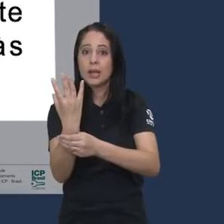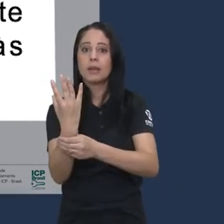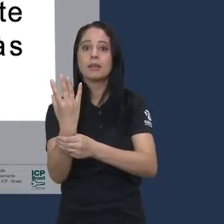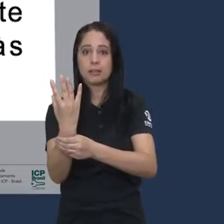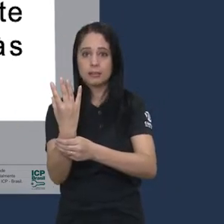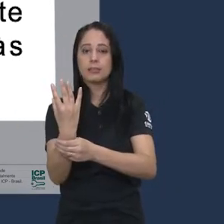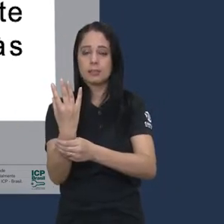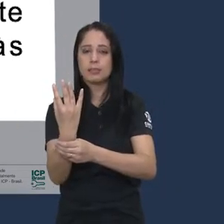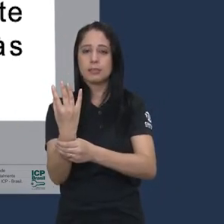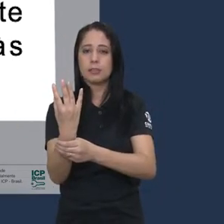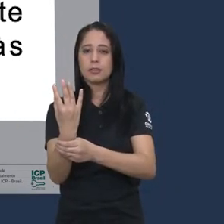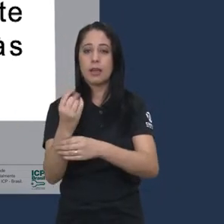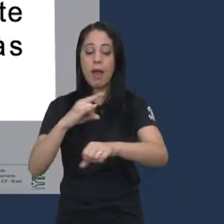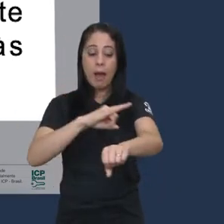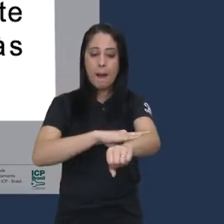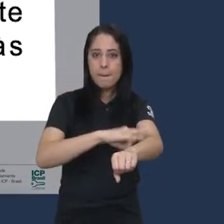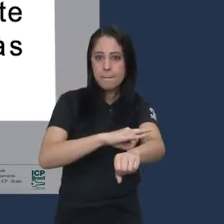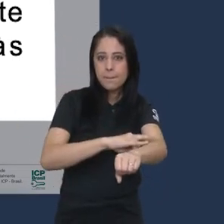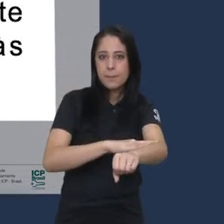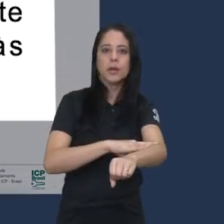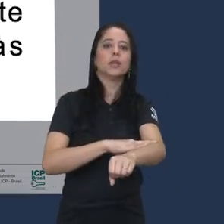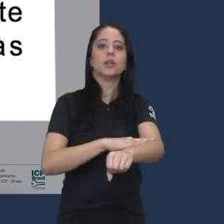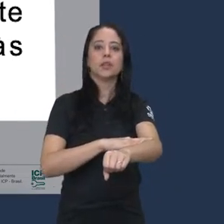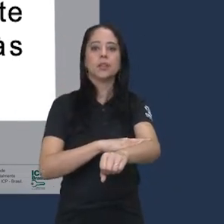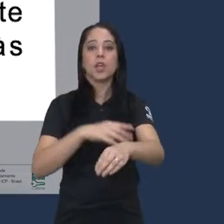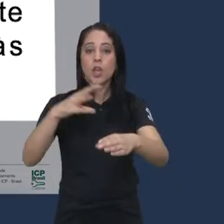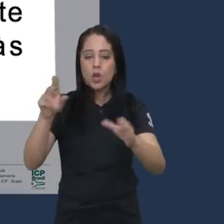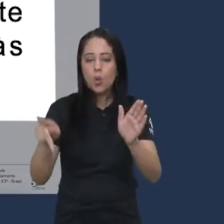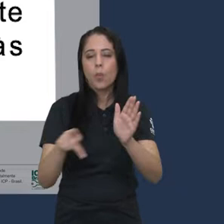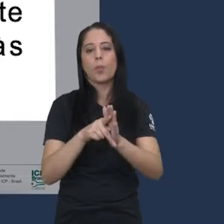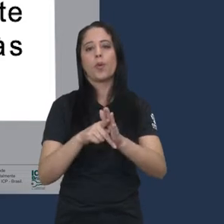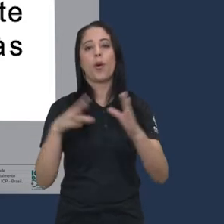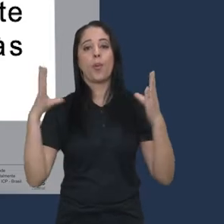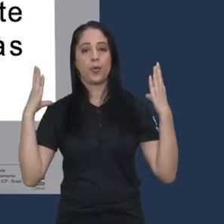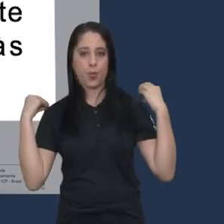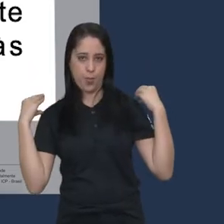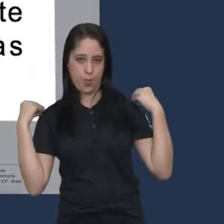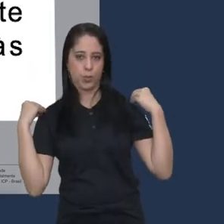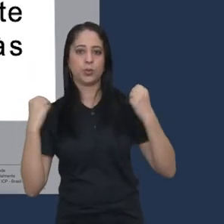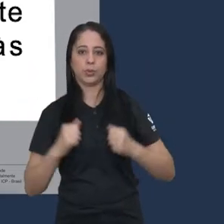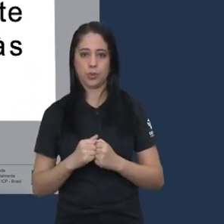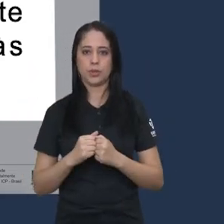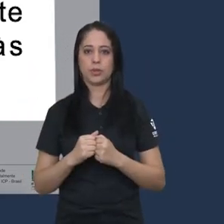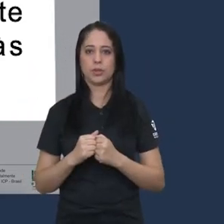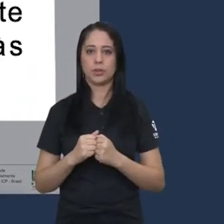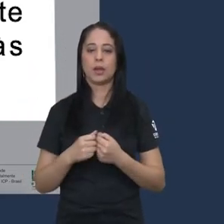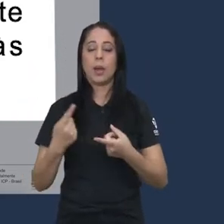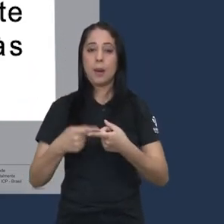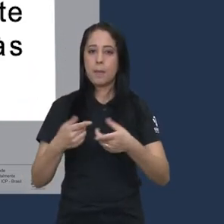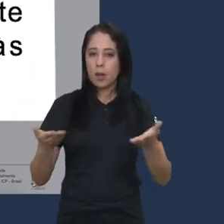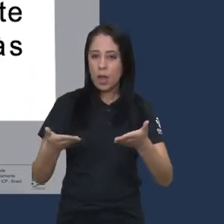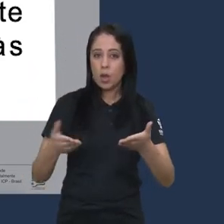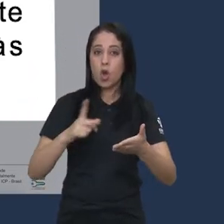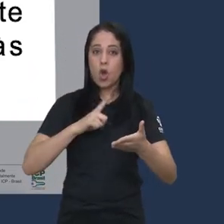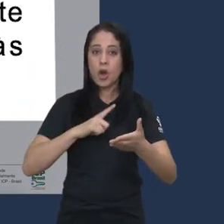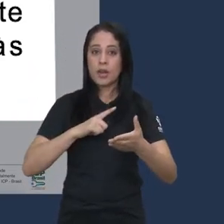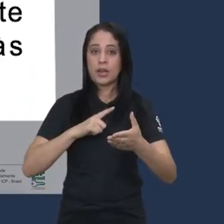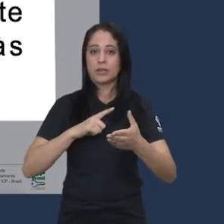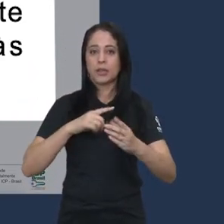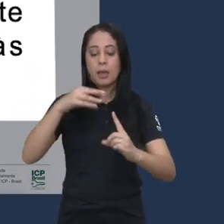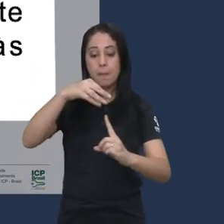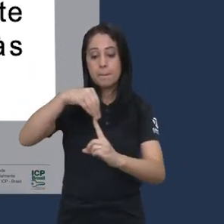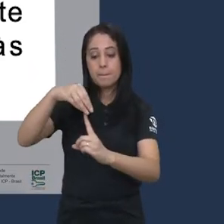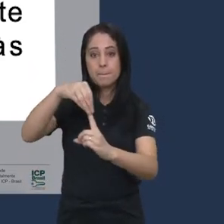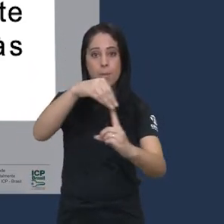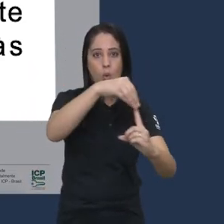disponibilizará se banheiros em alguns pontos dos corredores ter e o estações de ônibus que estão sendo criados